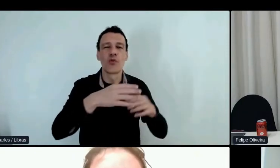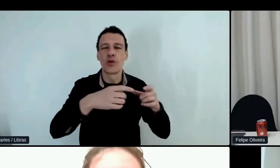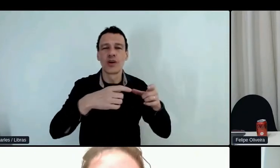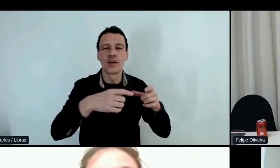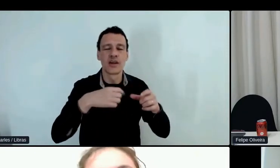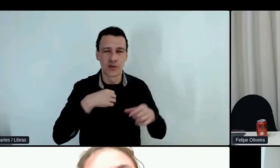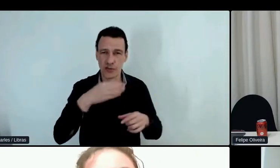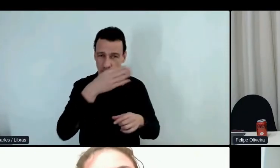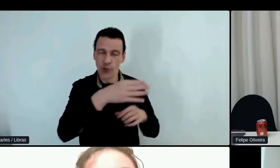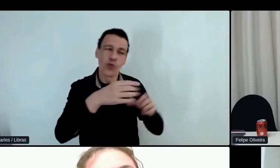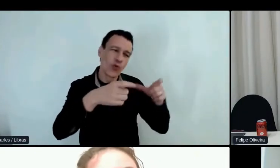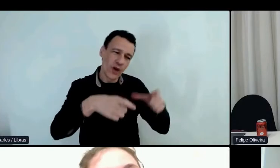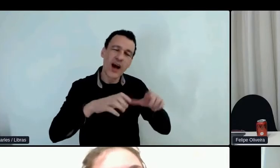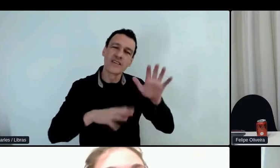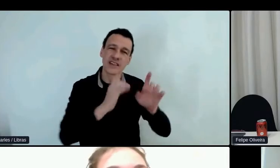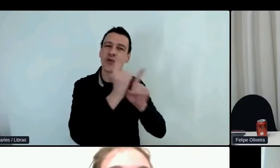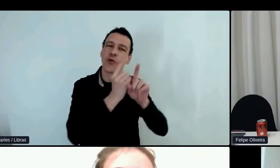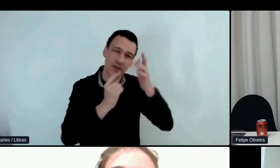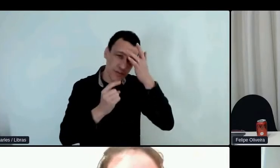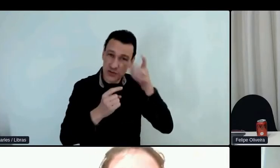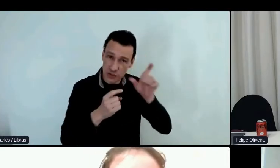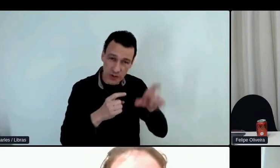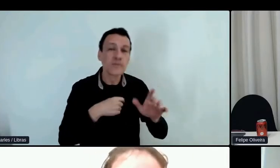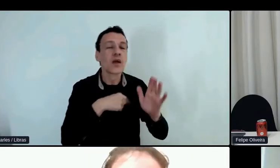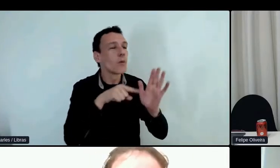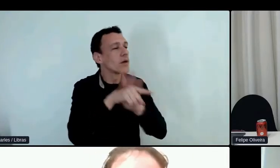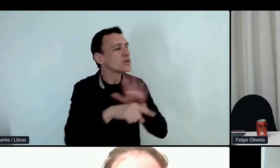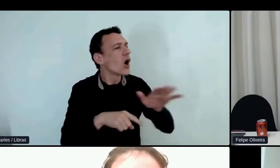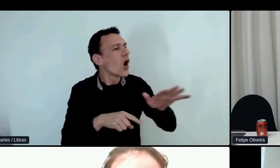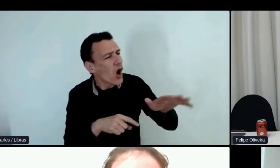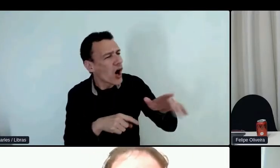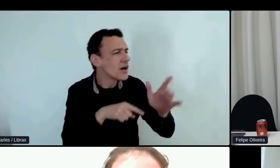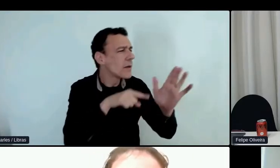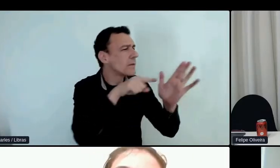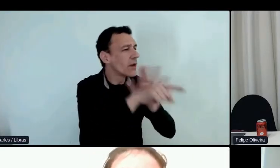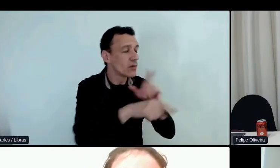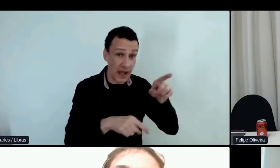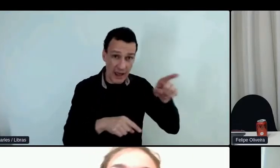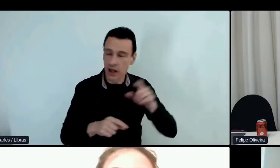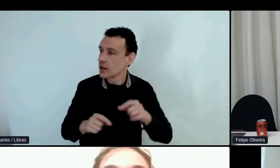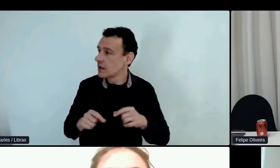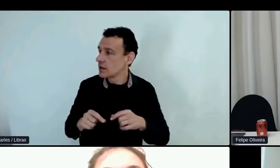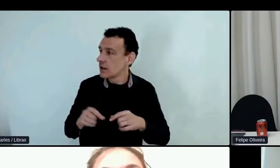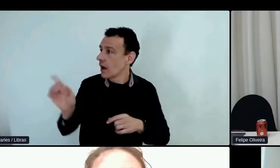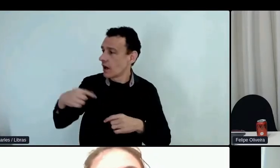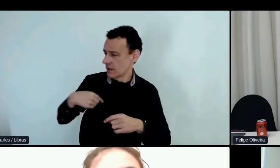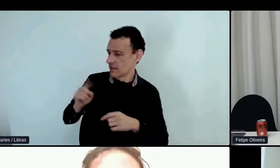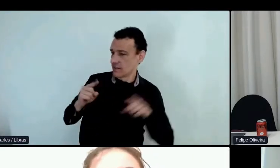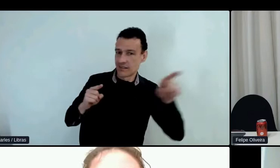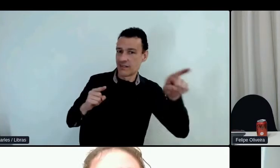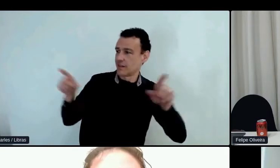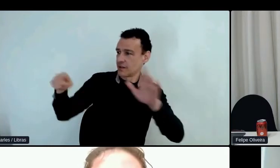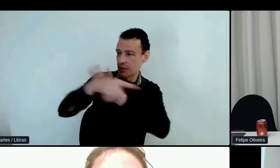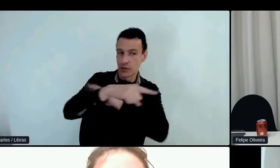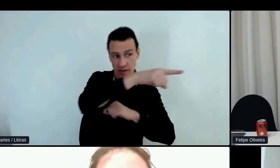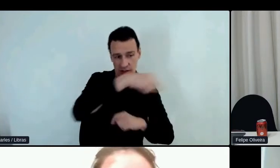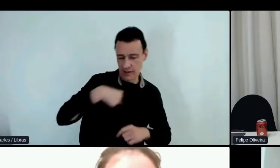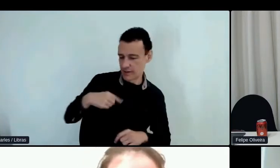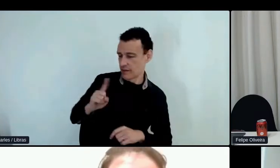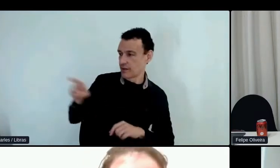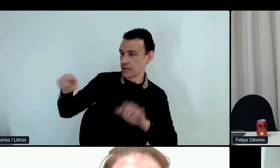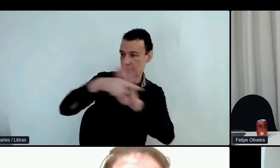É a percepção aí, ó. Mas é que me deu uma ficha caiu agora, tá, Paulão? Que a gente vai em alguns lugares